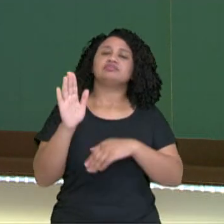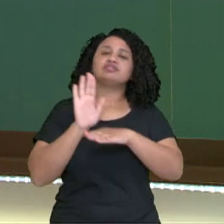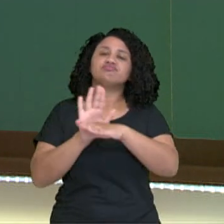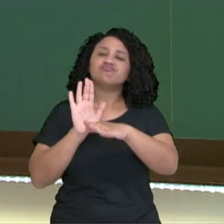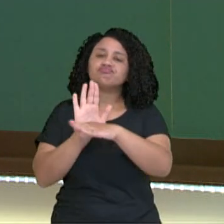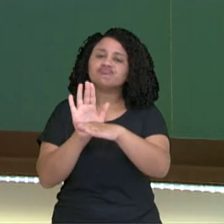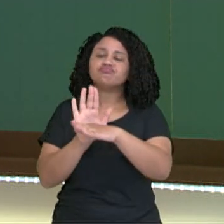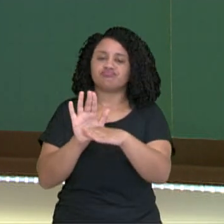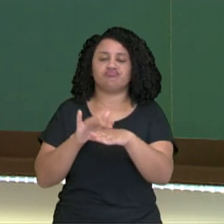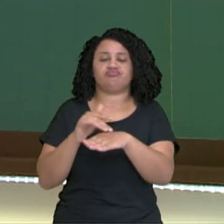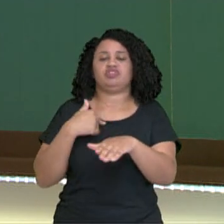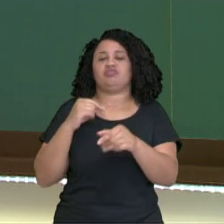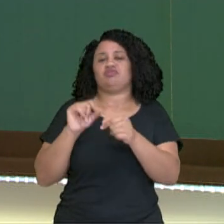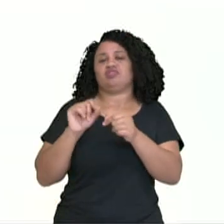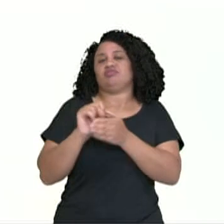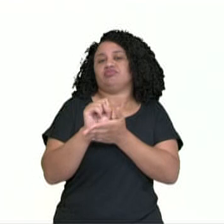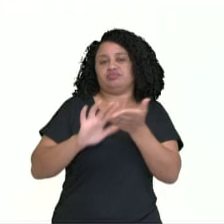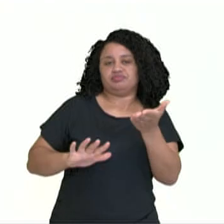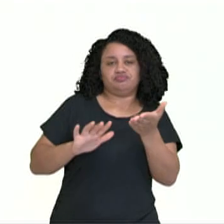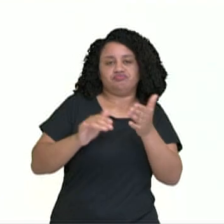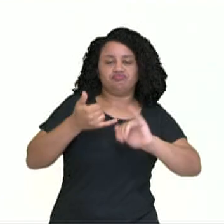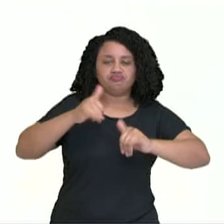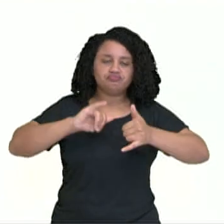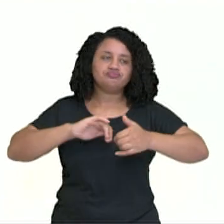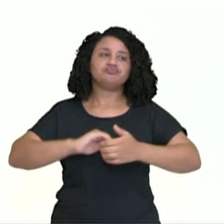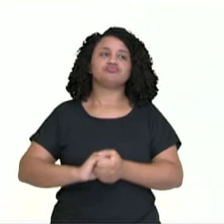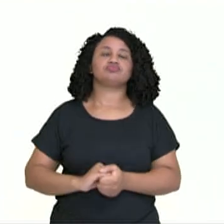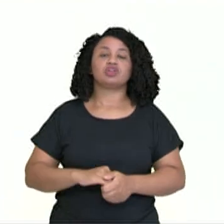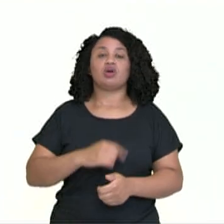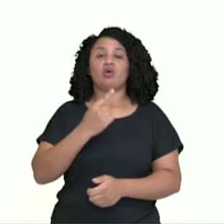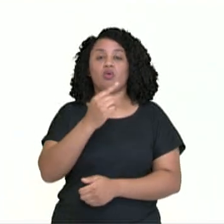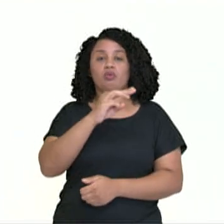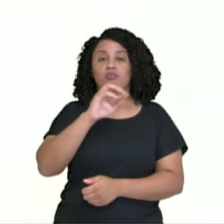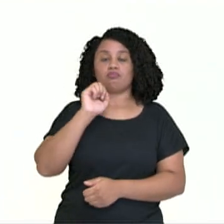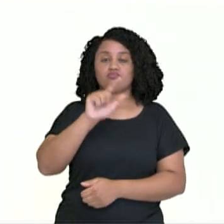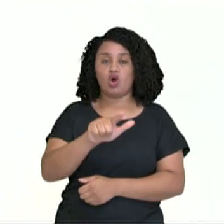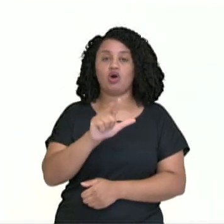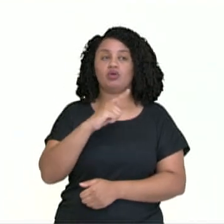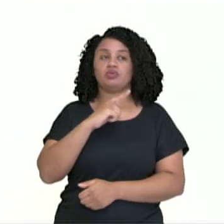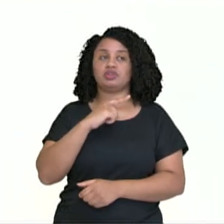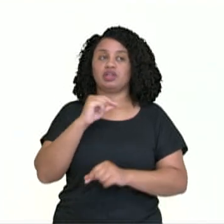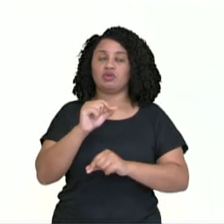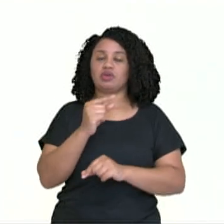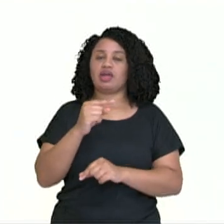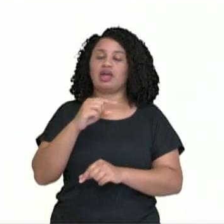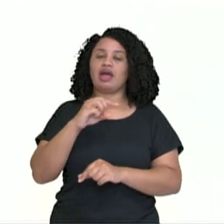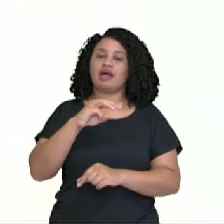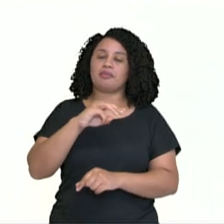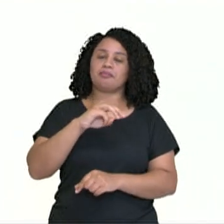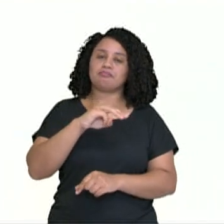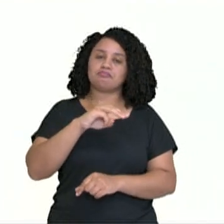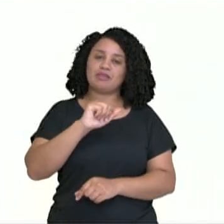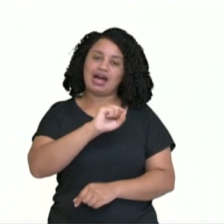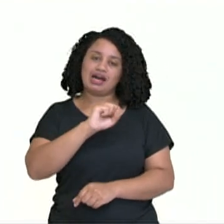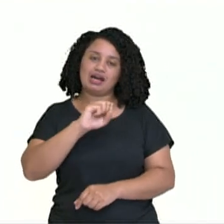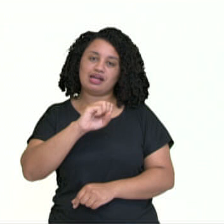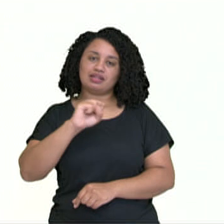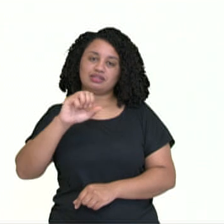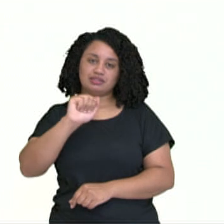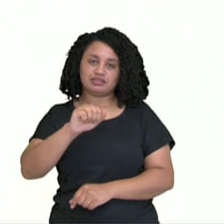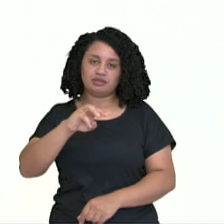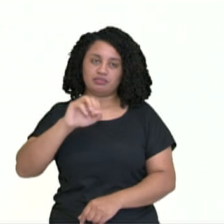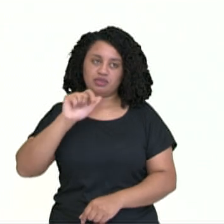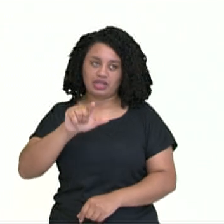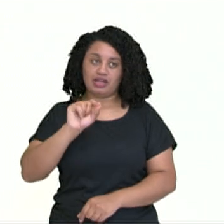na hora de realizar exercício. 1 mol contém sempre a massa molar, que corresponde a 602,